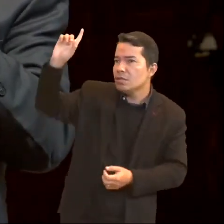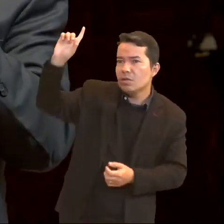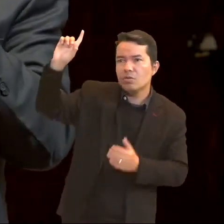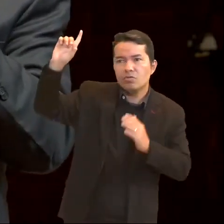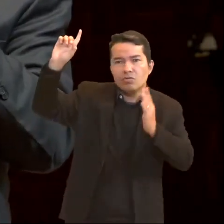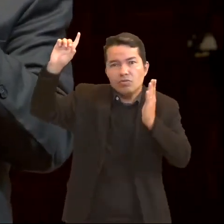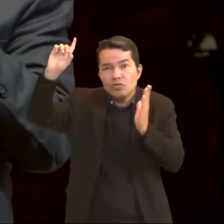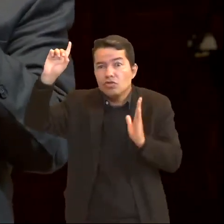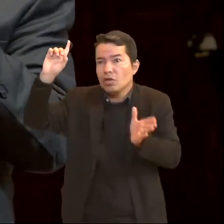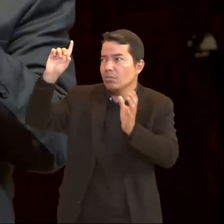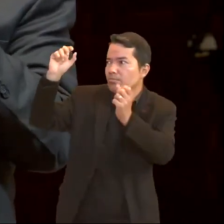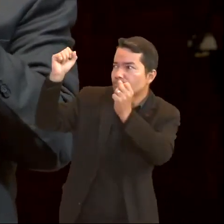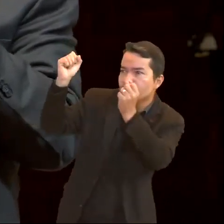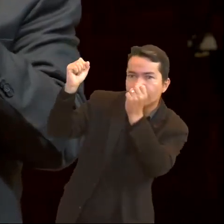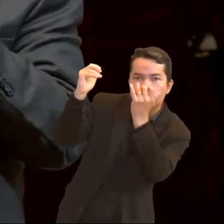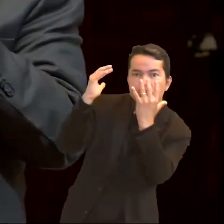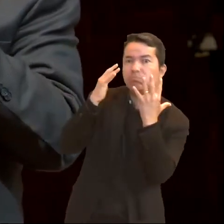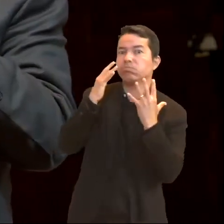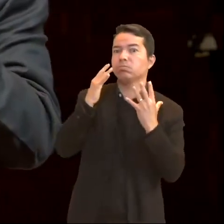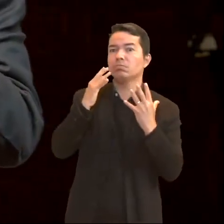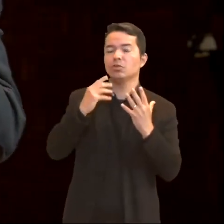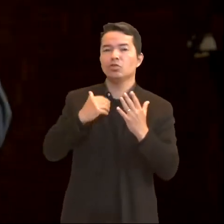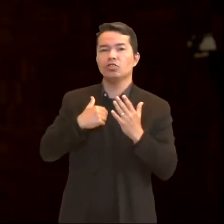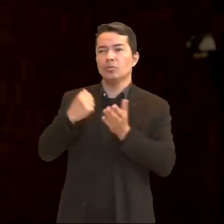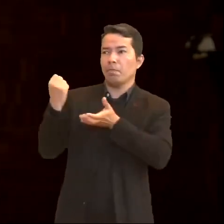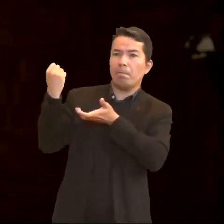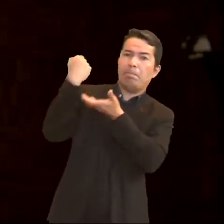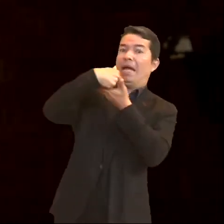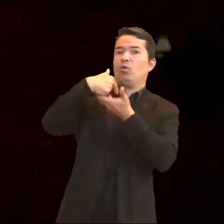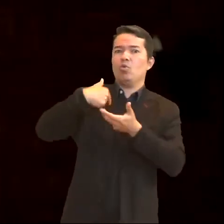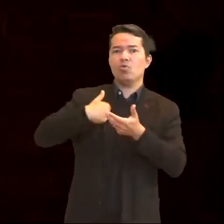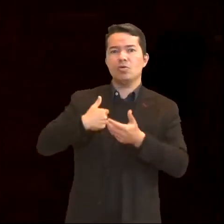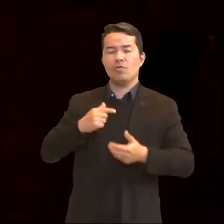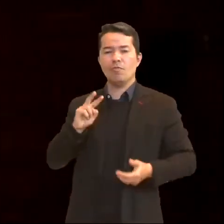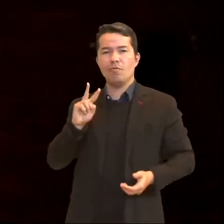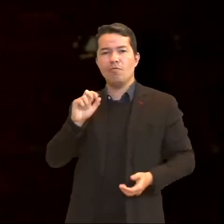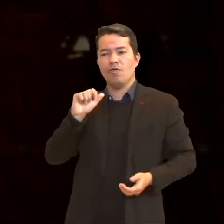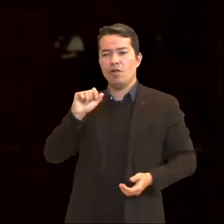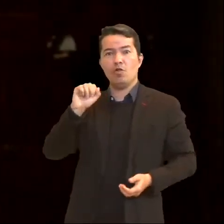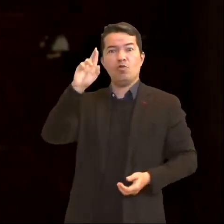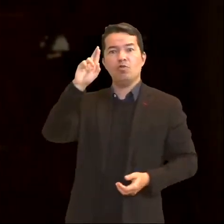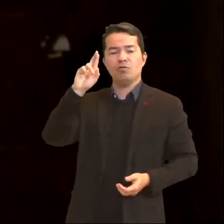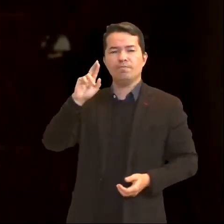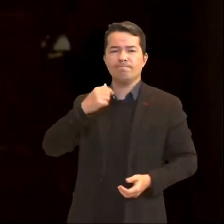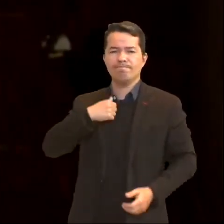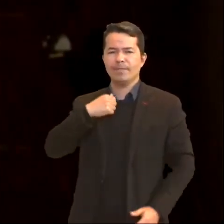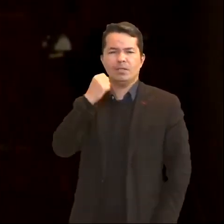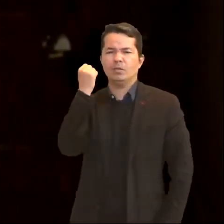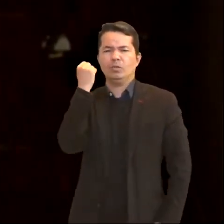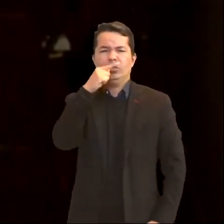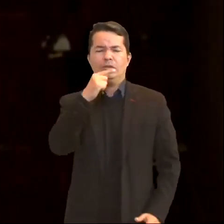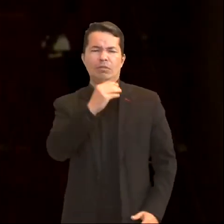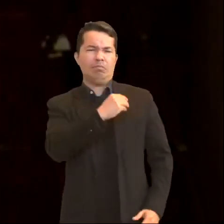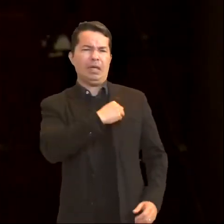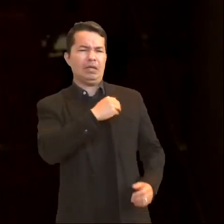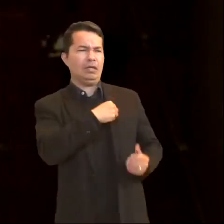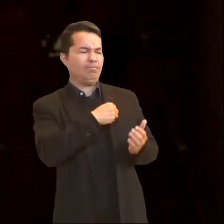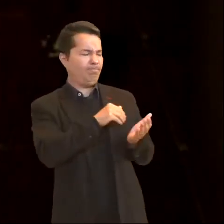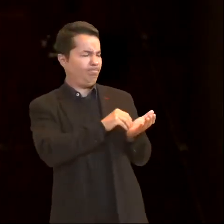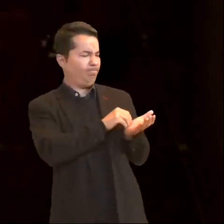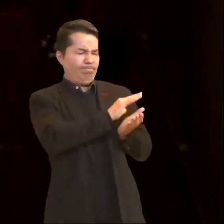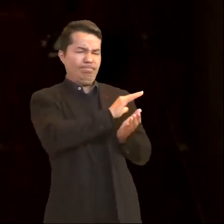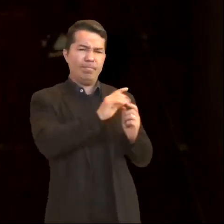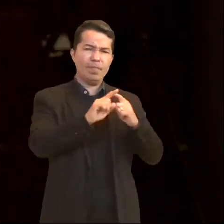sua infinita graça. Eu não consigo resolver o problema do meu pecado diante de Deus, mas